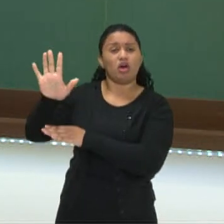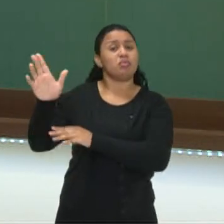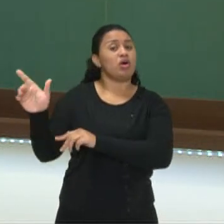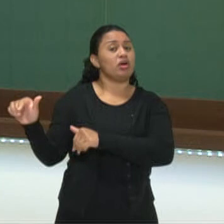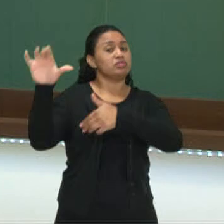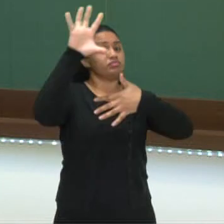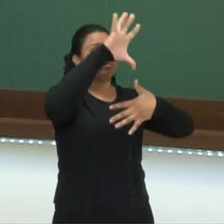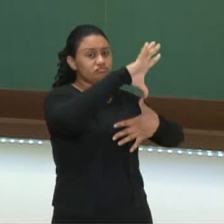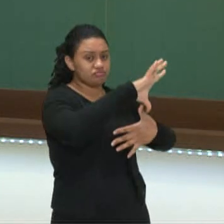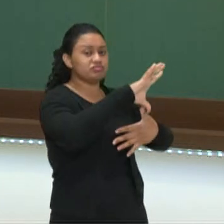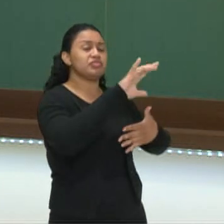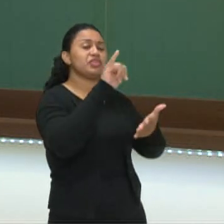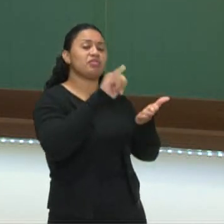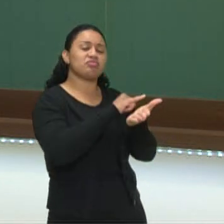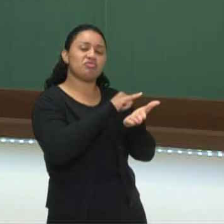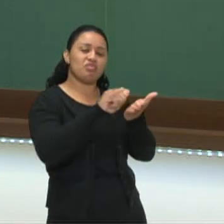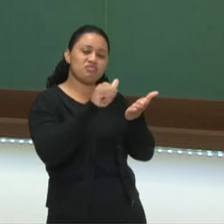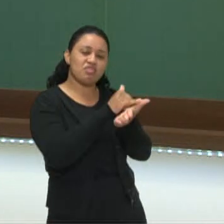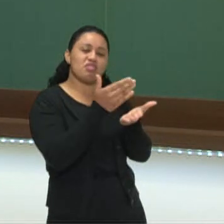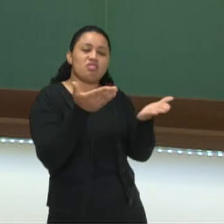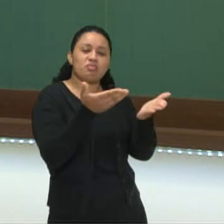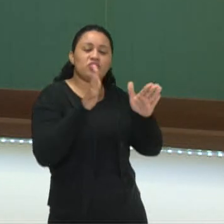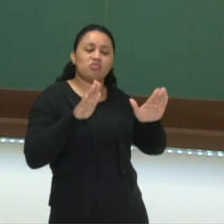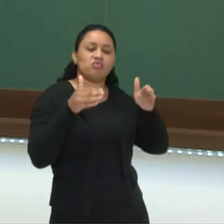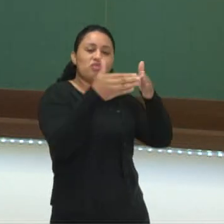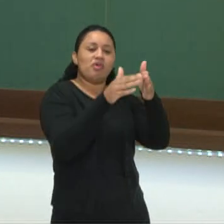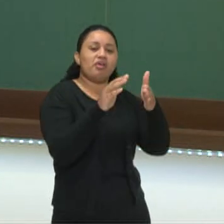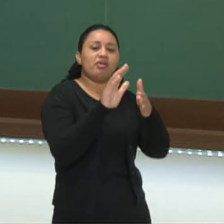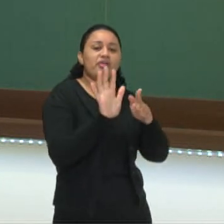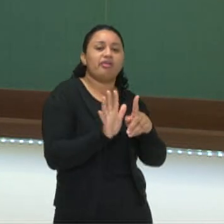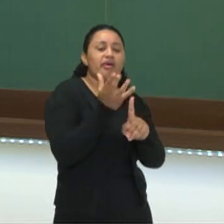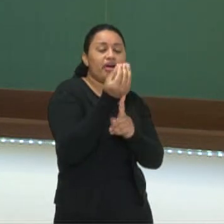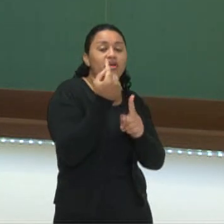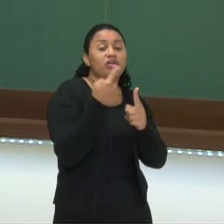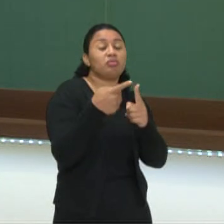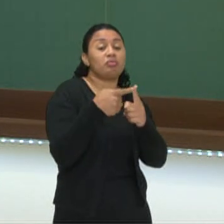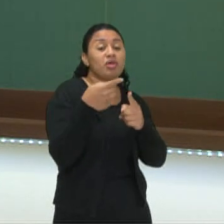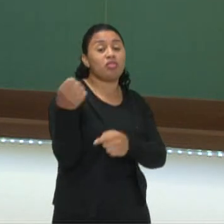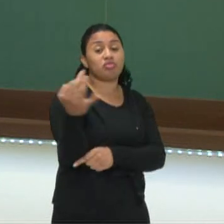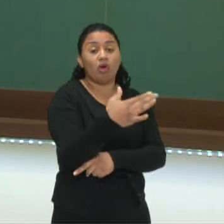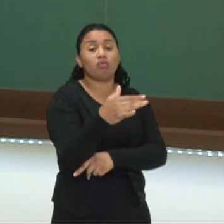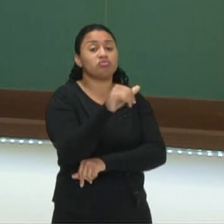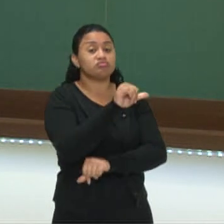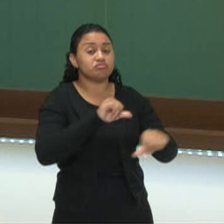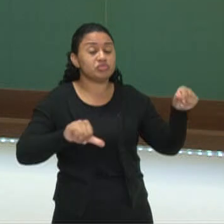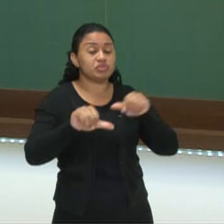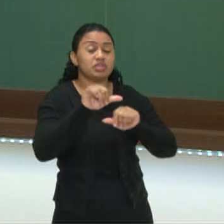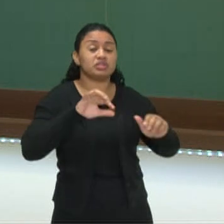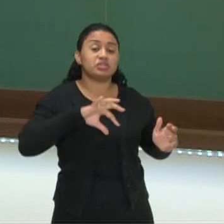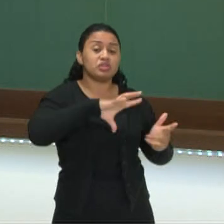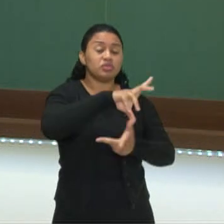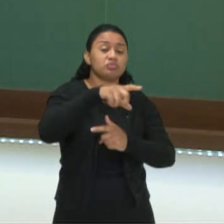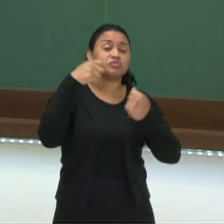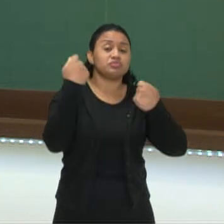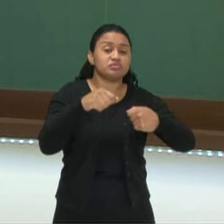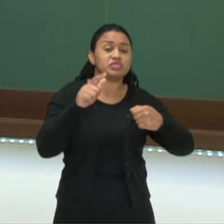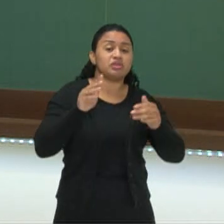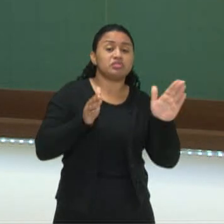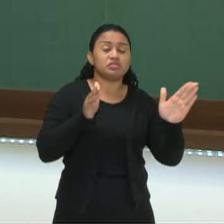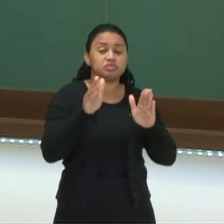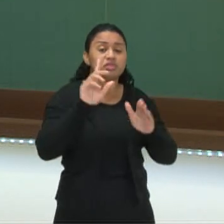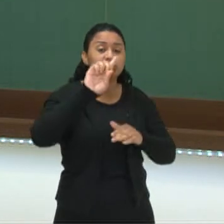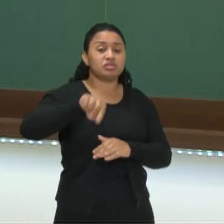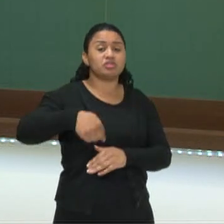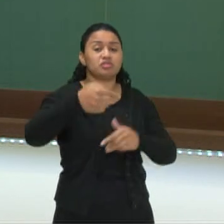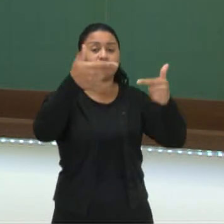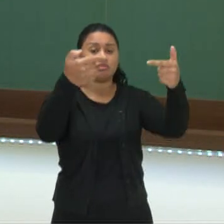Nova York se torna o centro de toda a arte porque traz a inovação que o mundo estava precisando logo no período